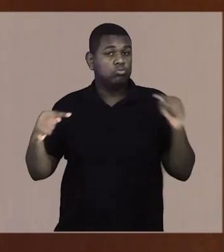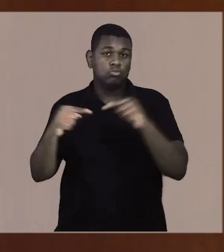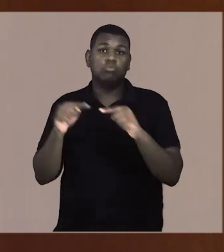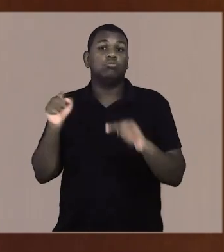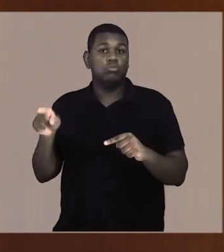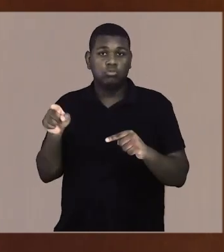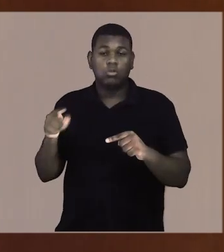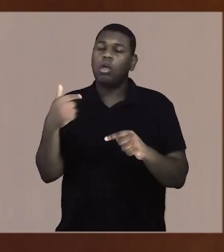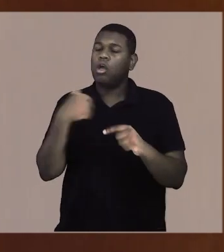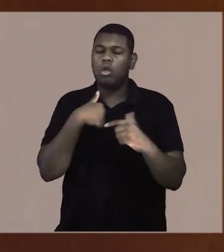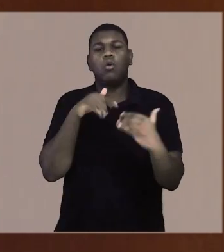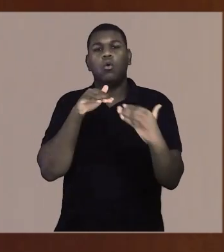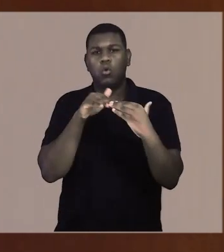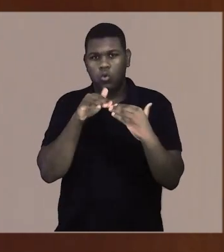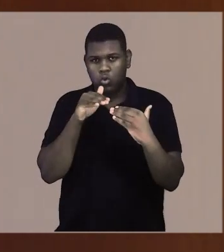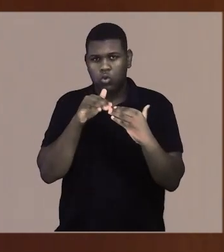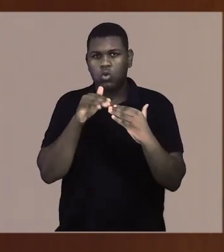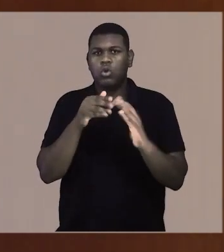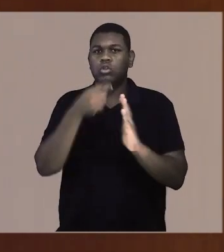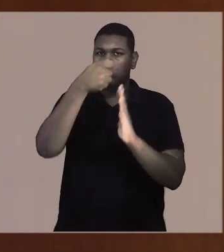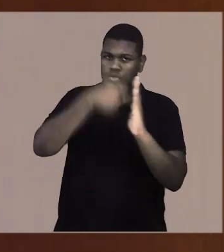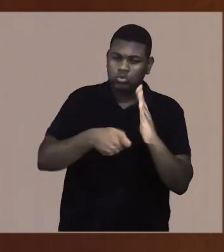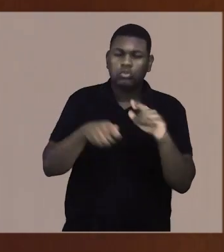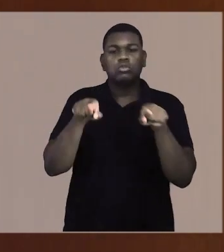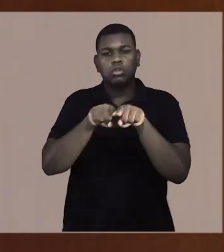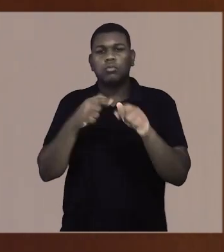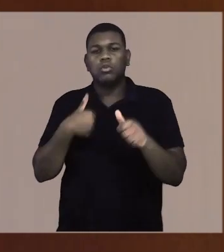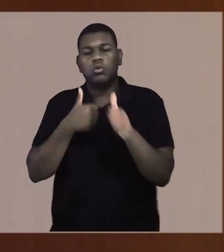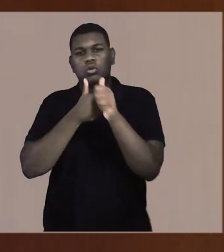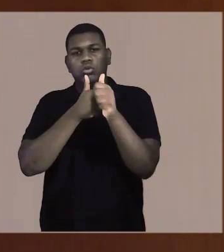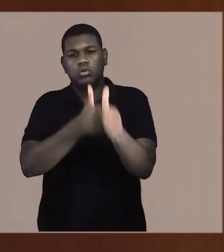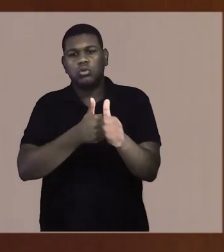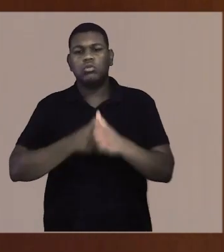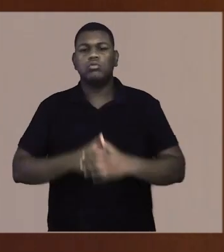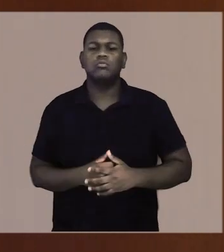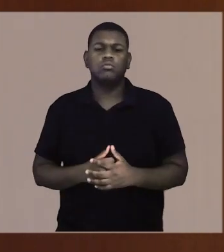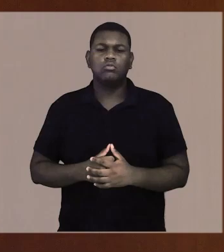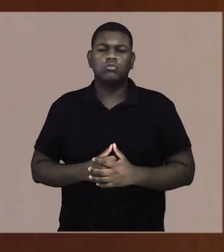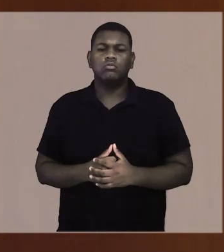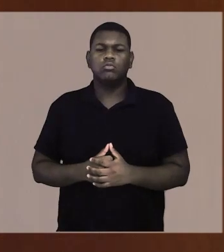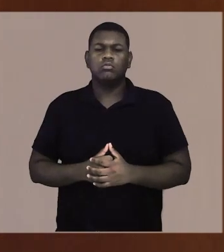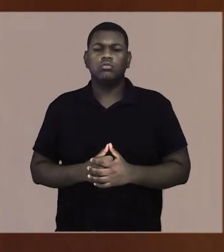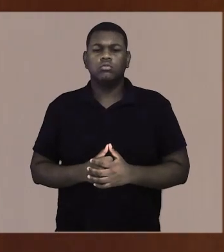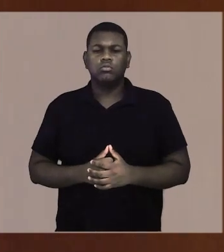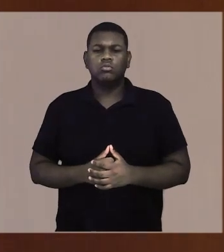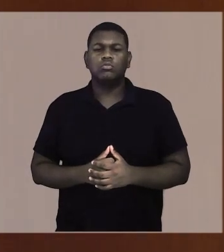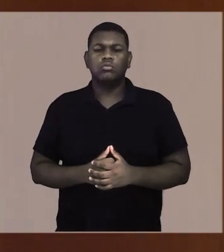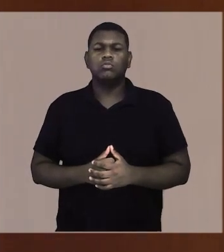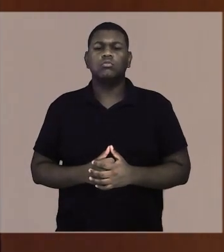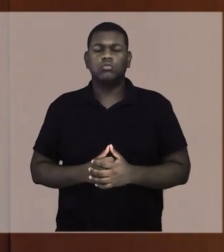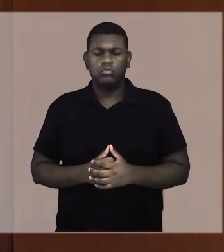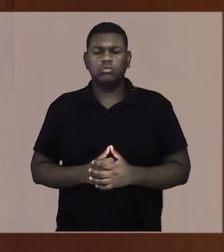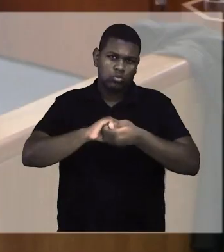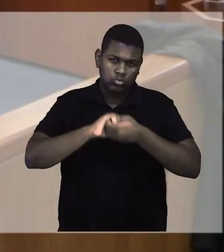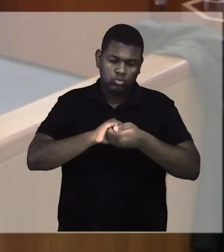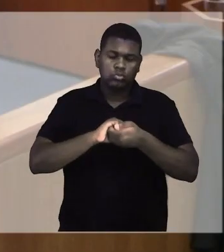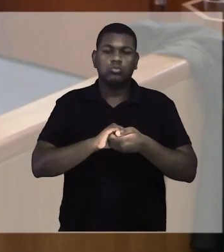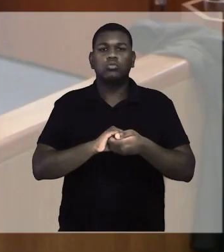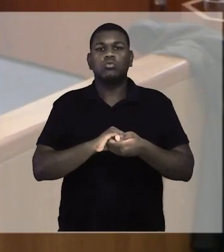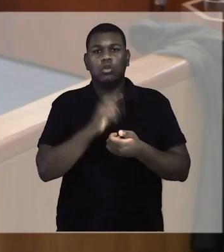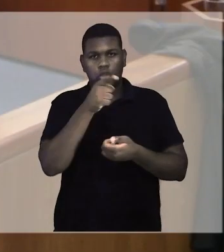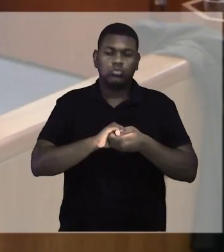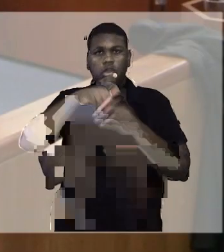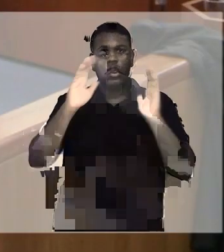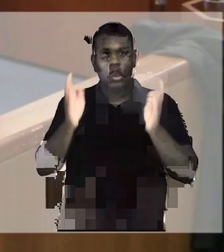bem, então ela existe, então estamos dando aplicação a ela. Com isso eu concordo com o relator.